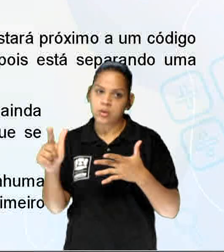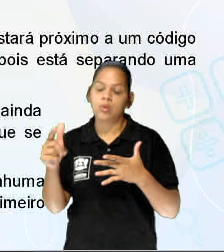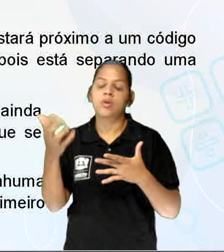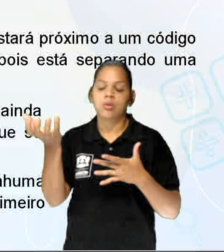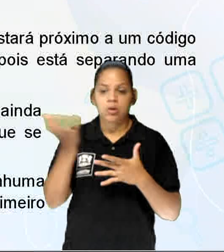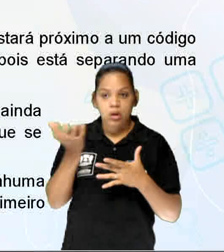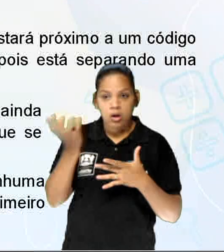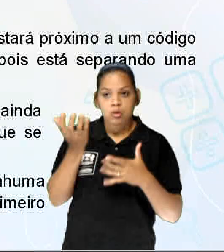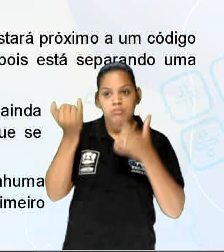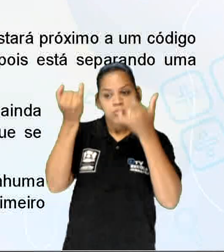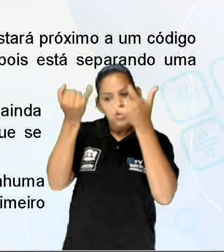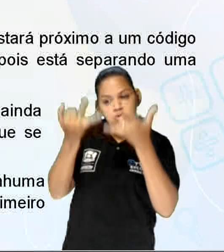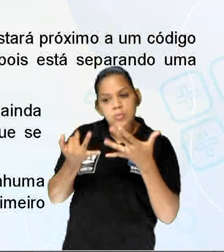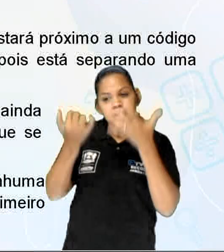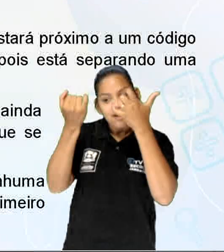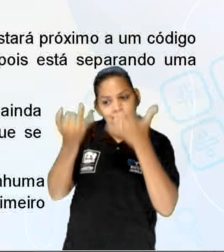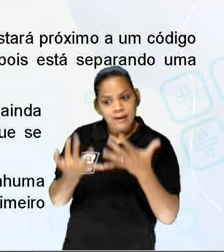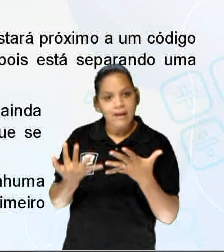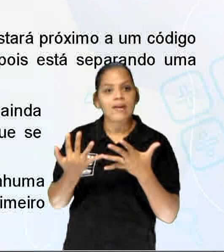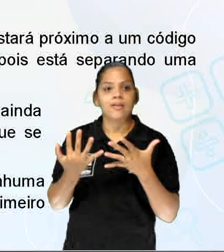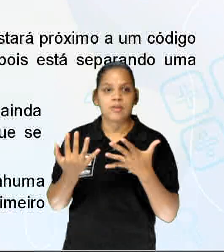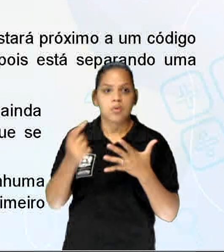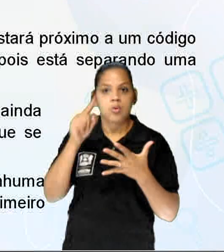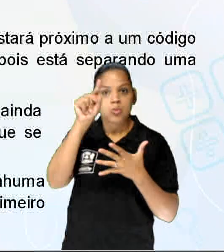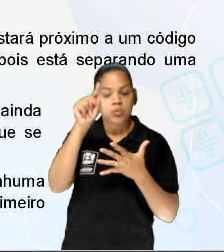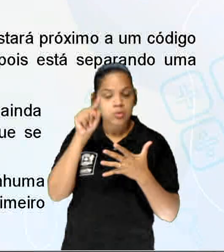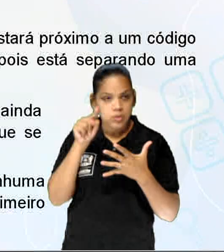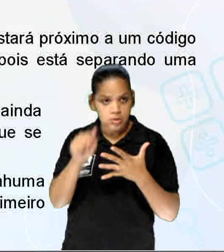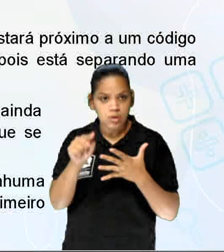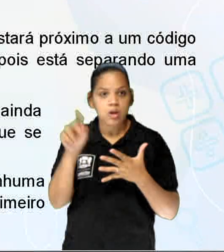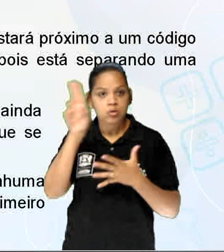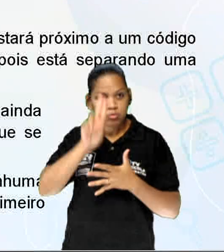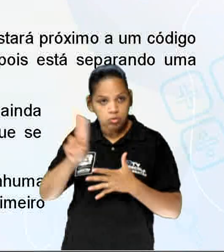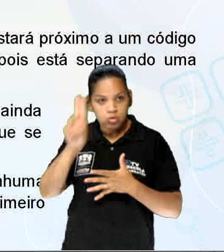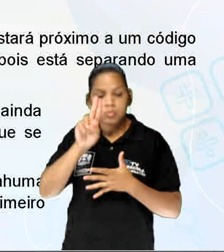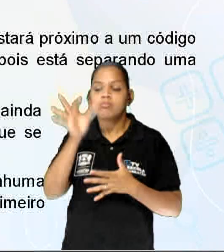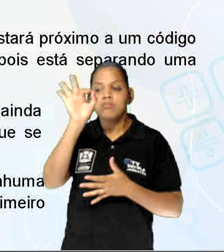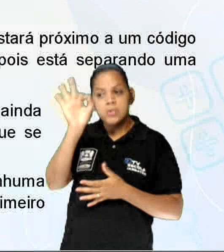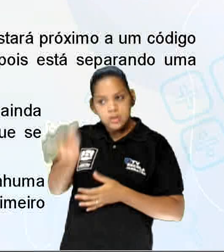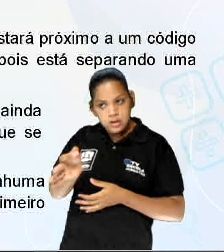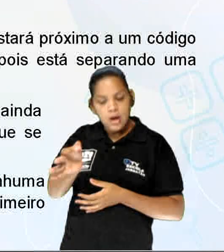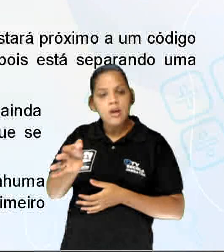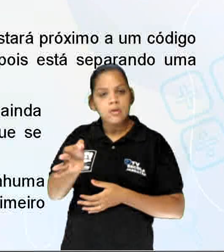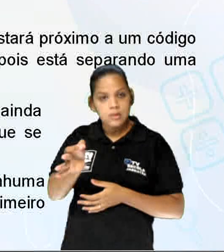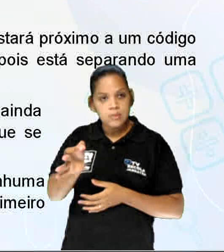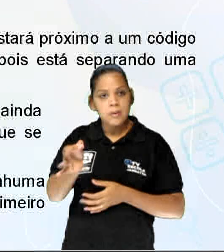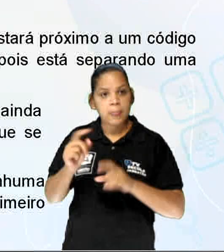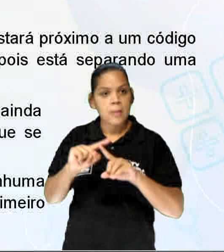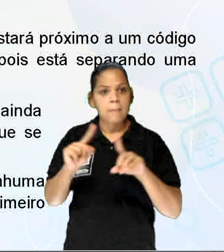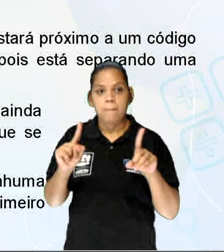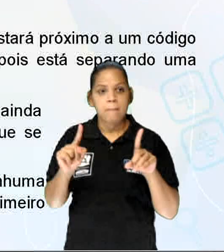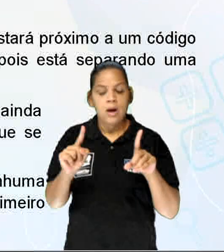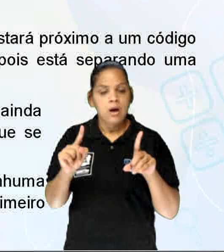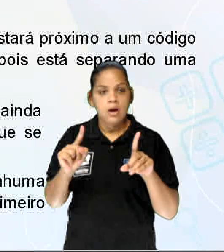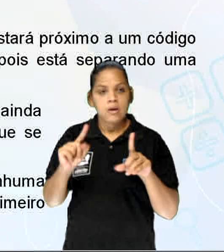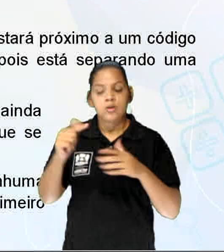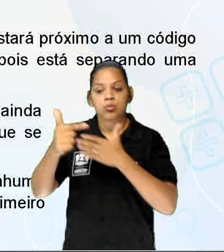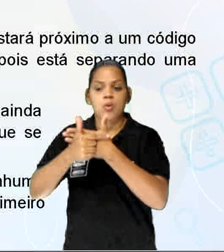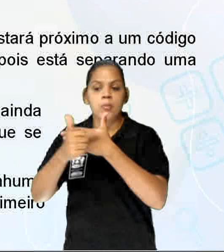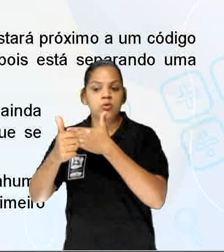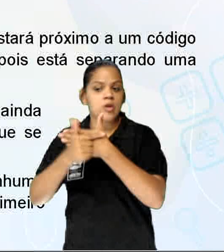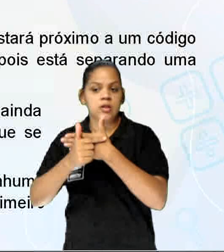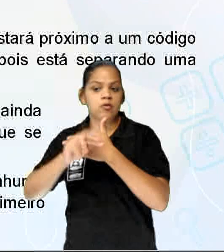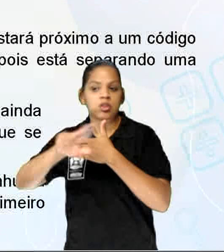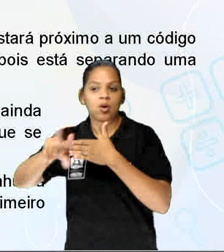de ter usado os 2 pontos aqui não está errado. Os 2 pontos foram utilizados corretamente. Só que ele não está com a função de listar